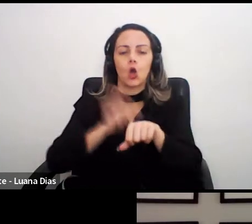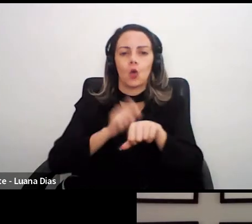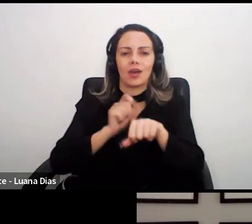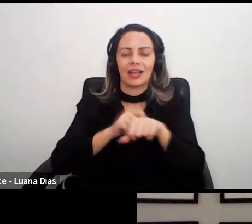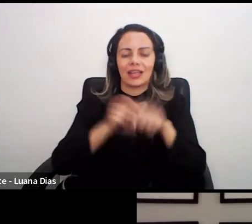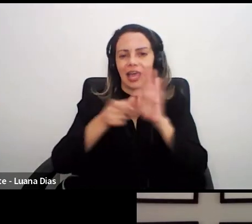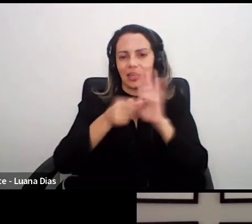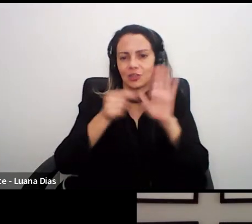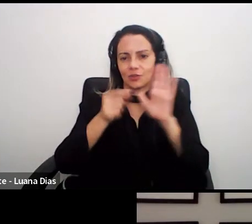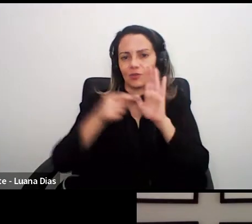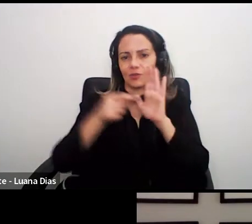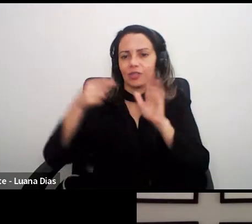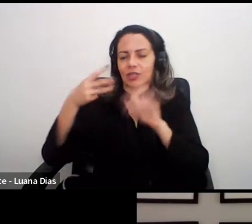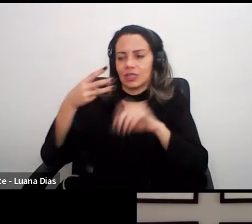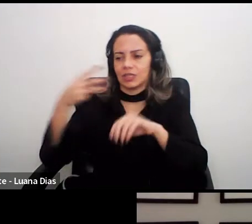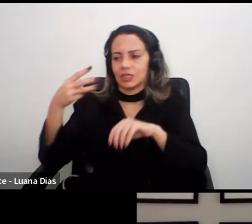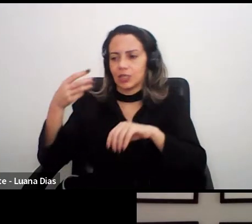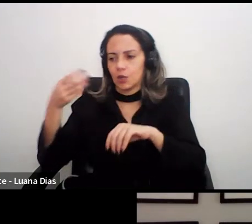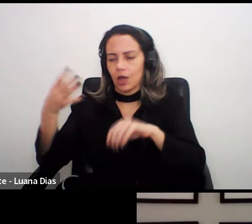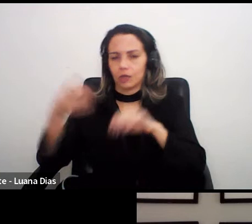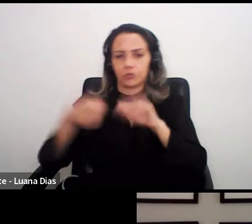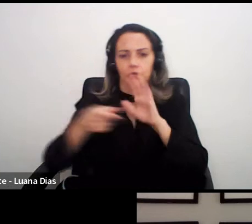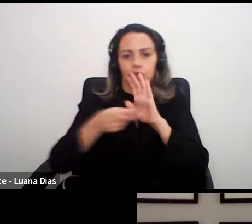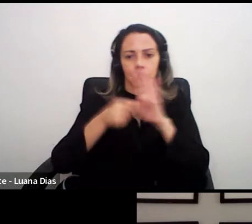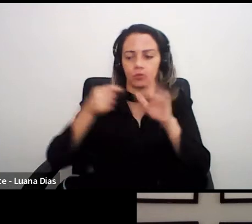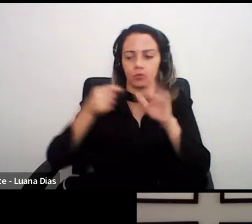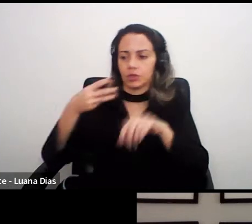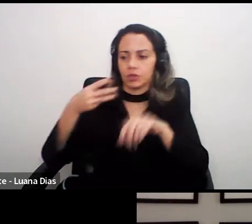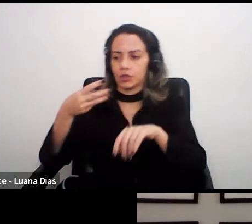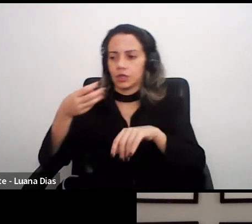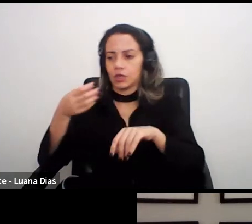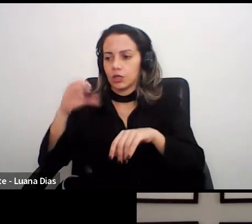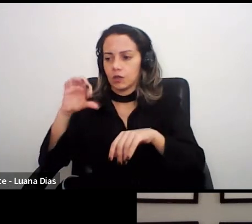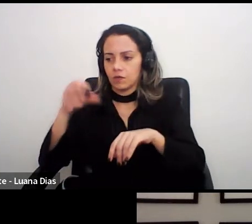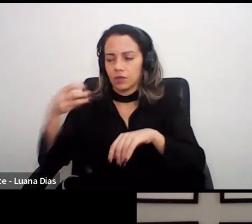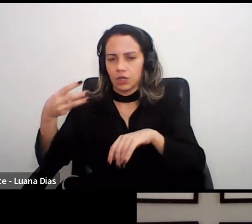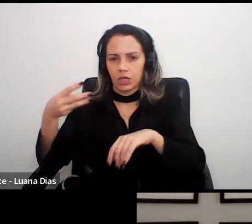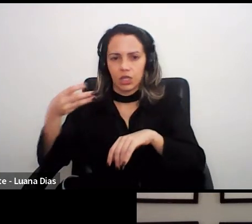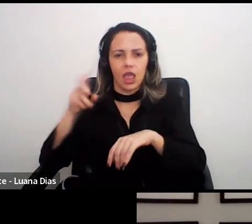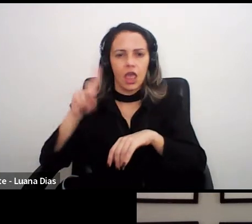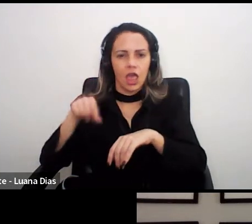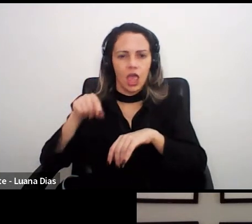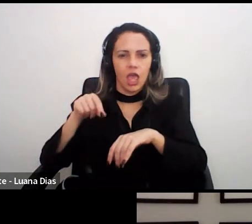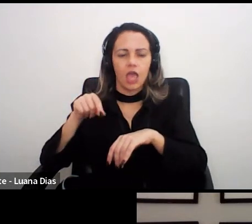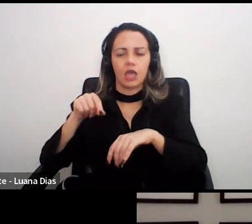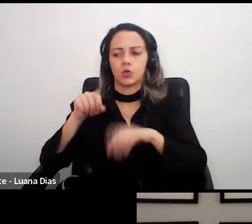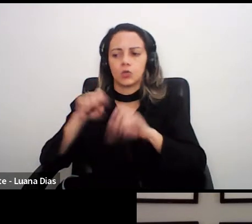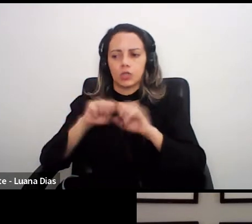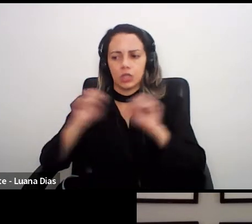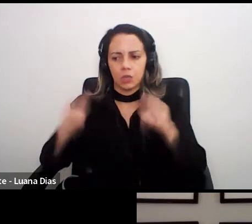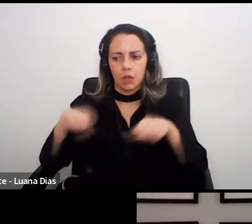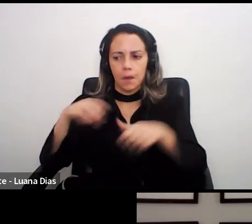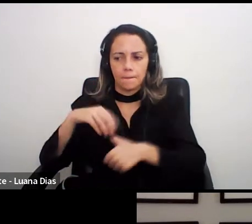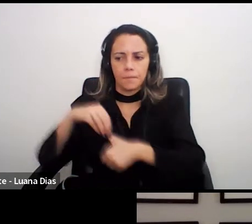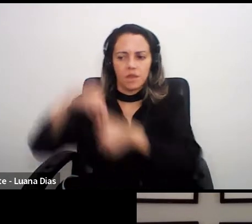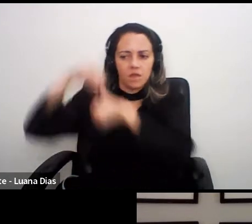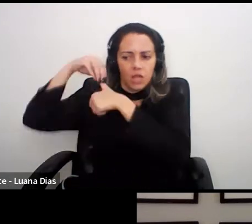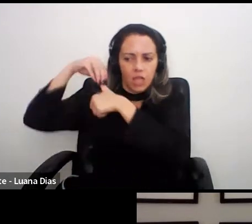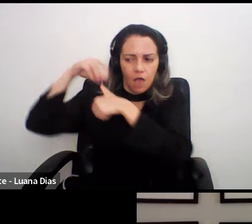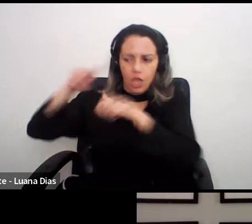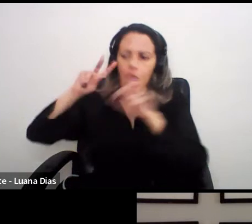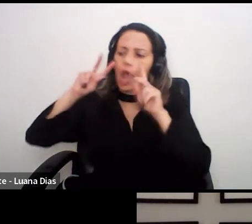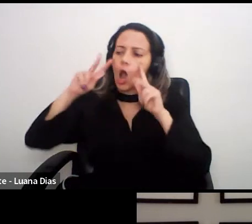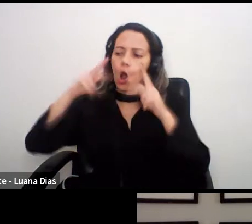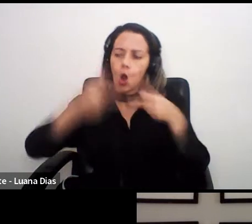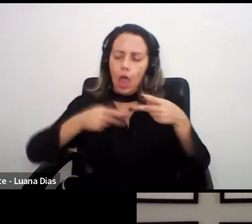seja, significam uma derivação para o sistema preferencial, que é o consensual? Você reconhece isso?